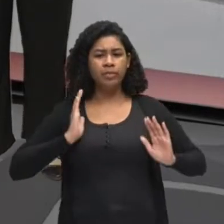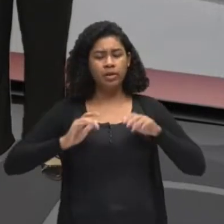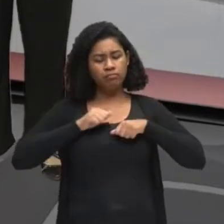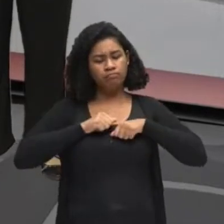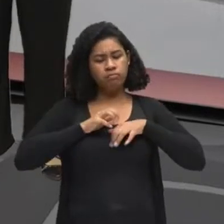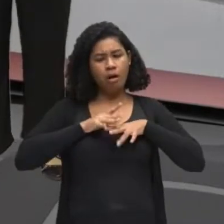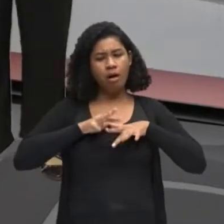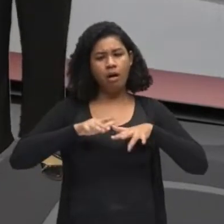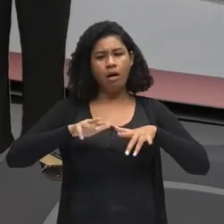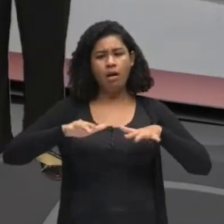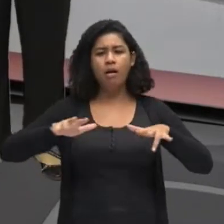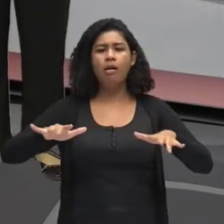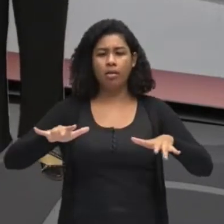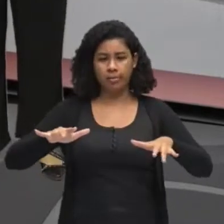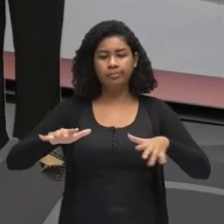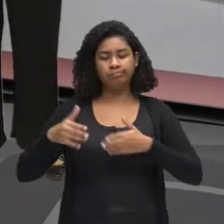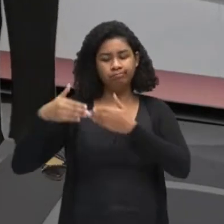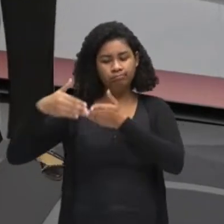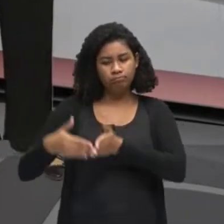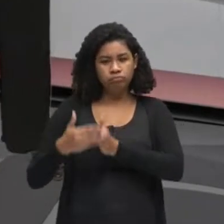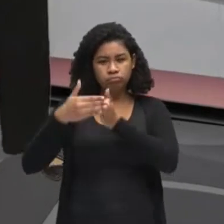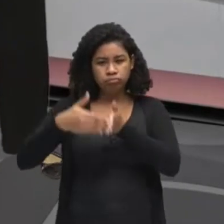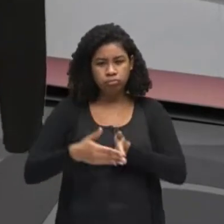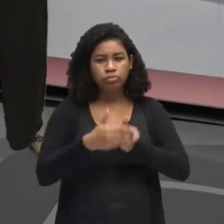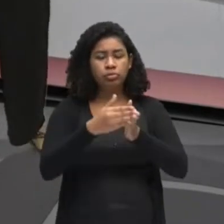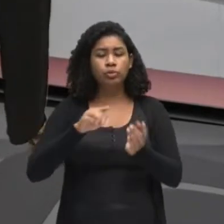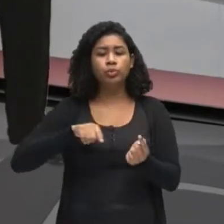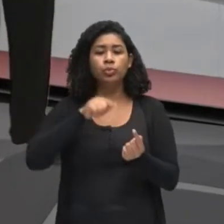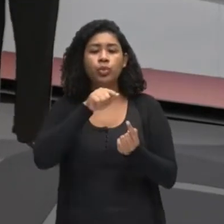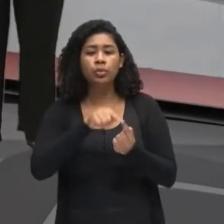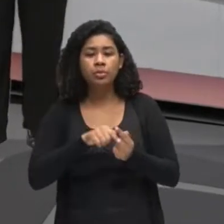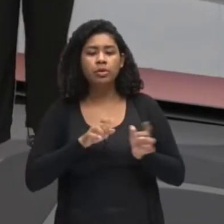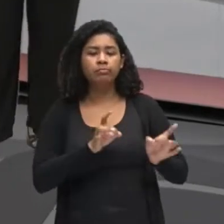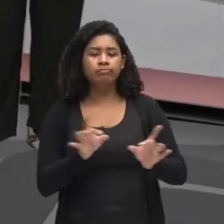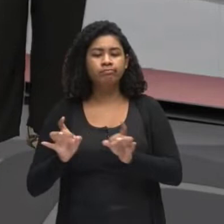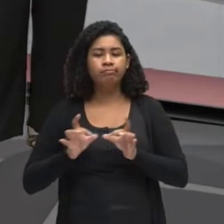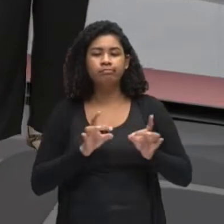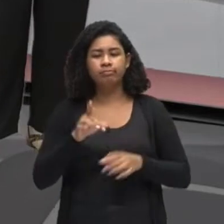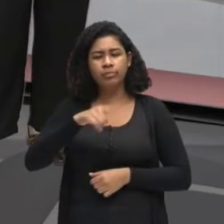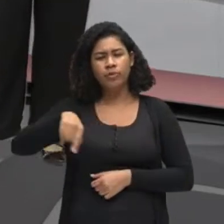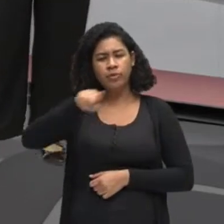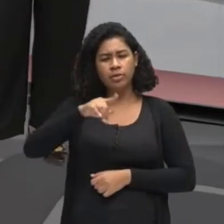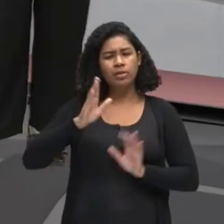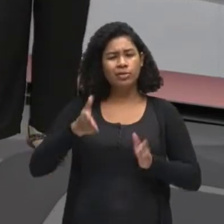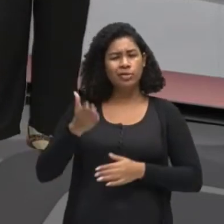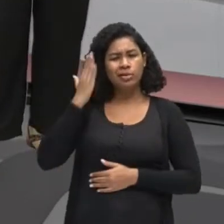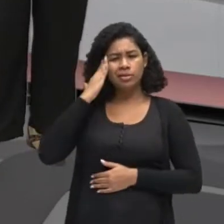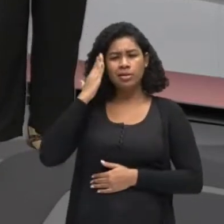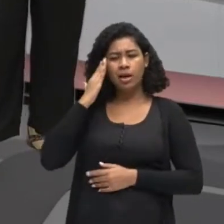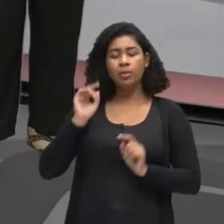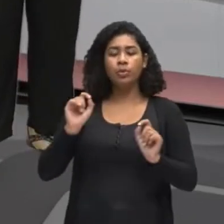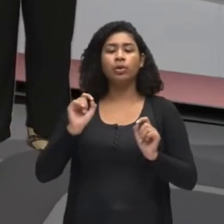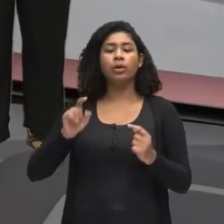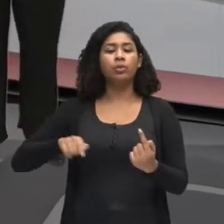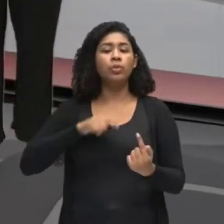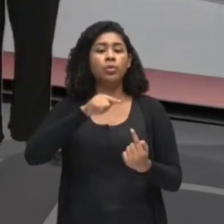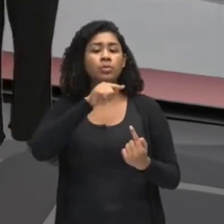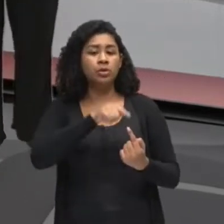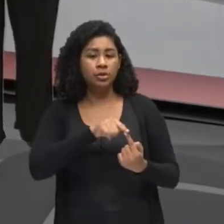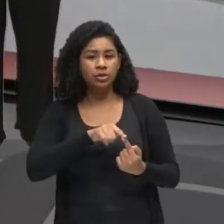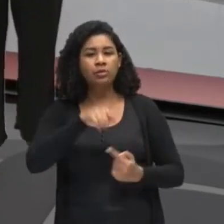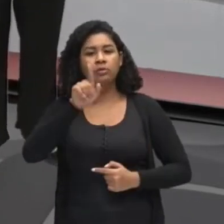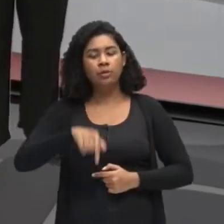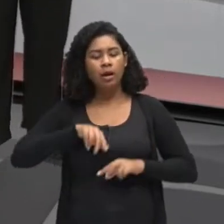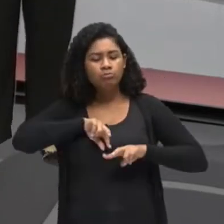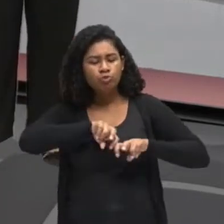bom? Principalmente a expansão marítima comercial, como vocês já viram no decorrer das nossas aulas, o objetivo é justamente essa busca